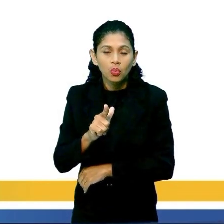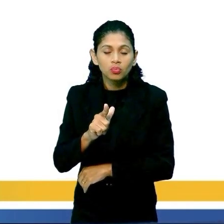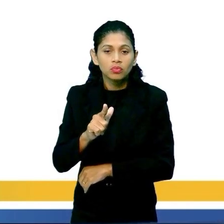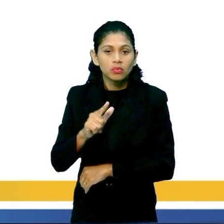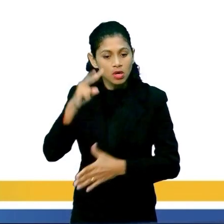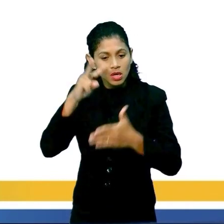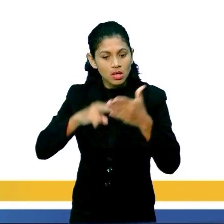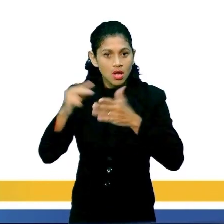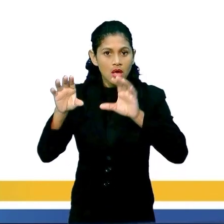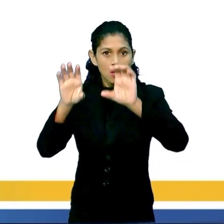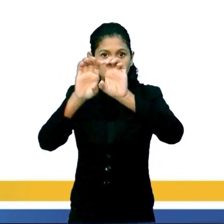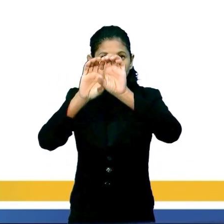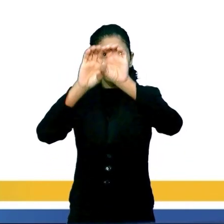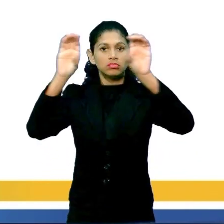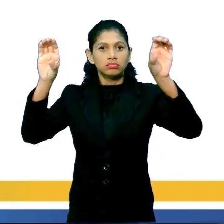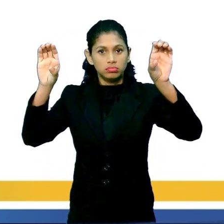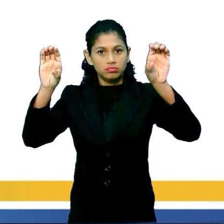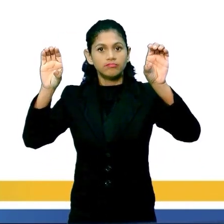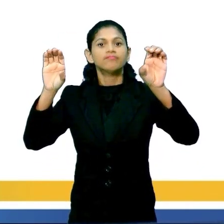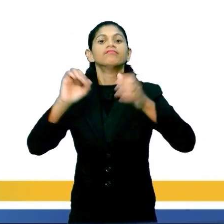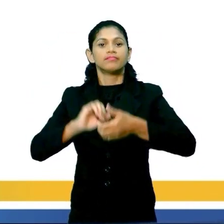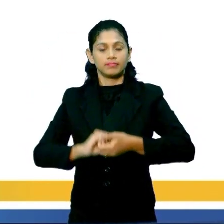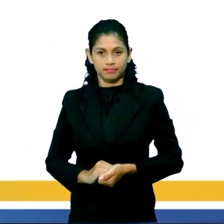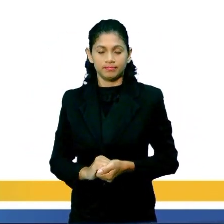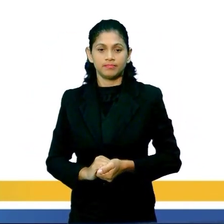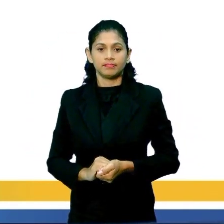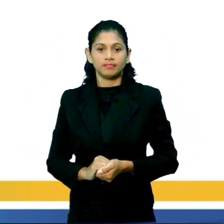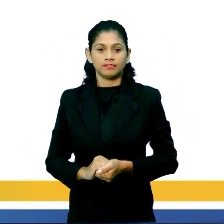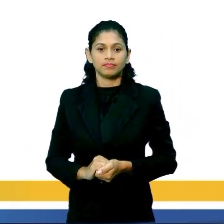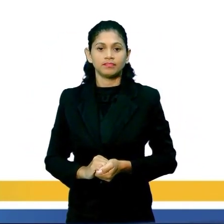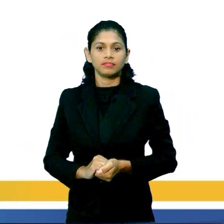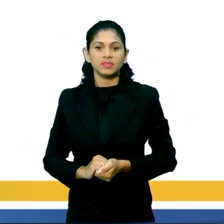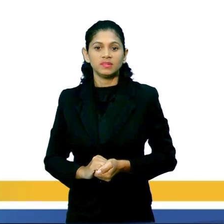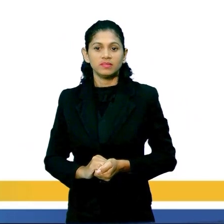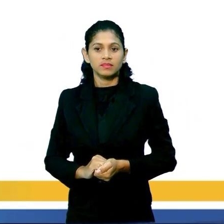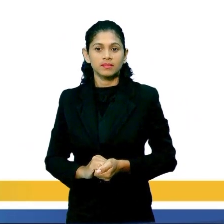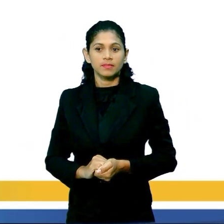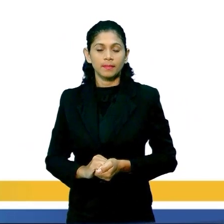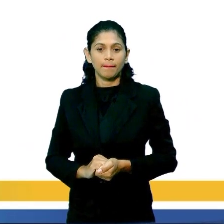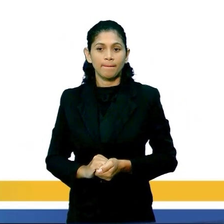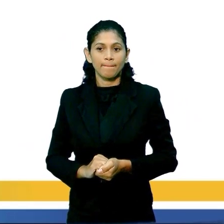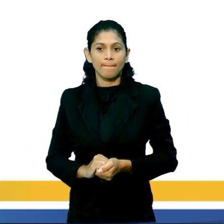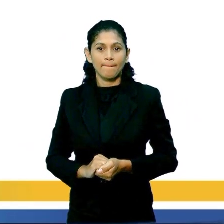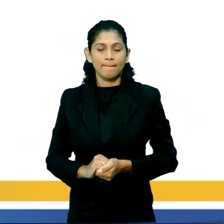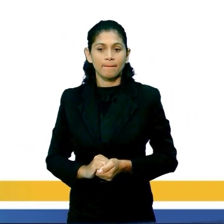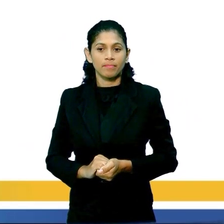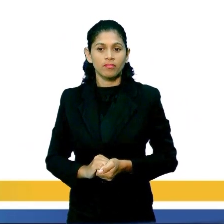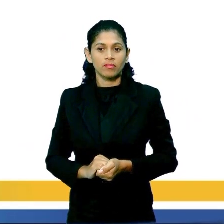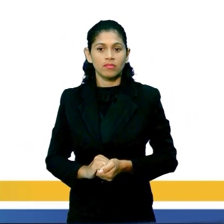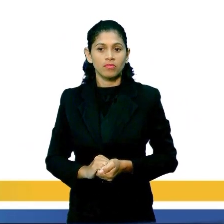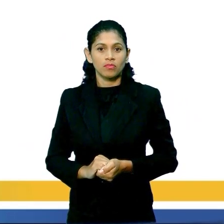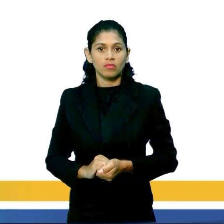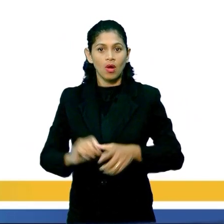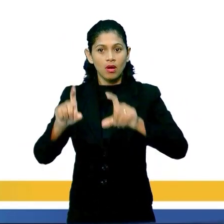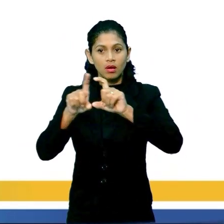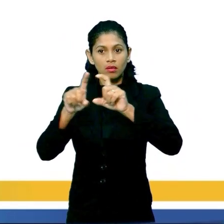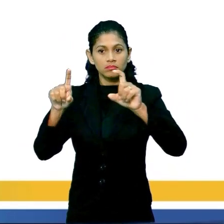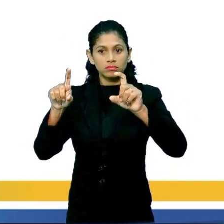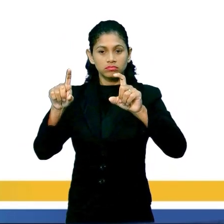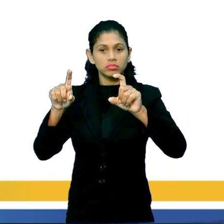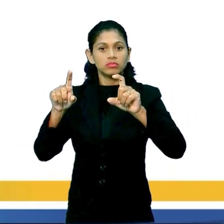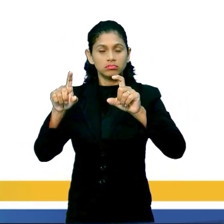aí tá então ali ó o trecho passam nas facturas enorme mosir que respiram esta